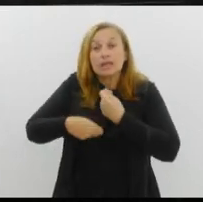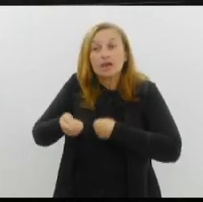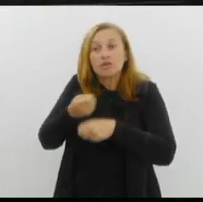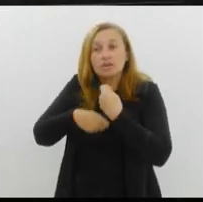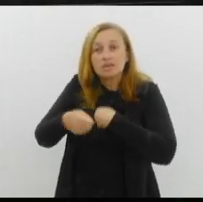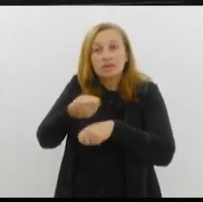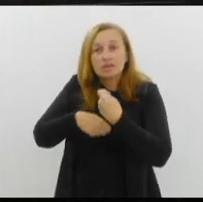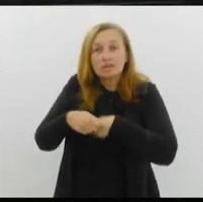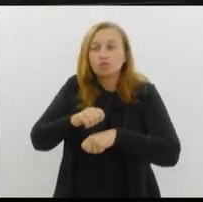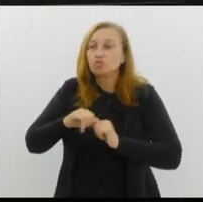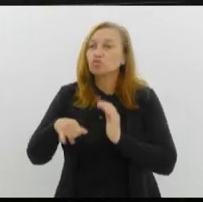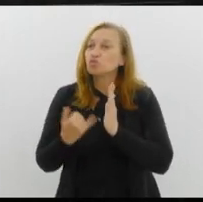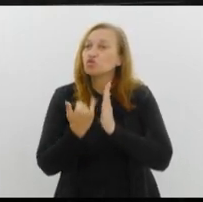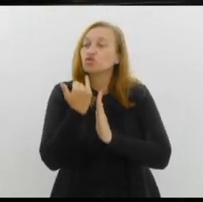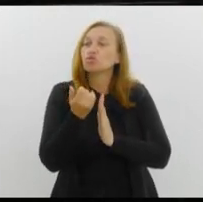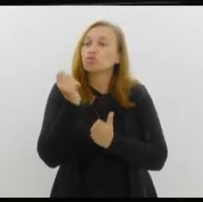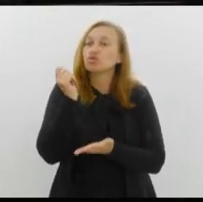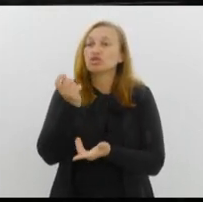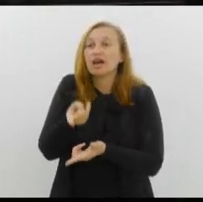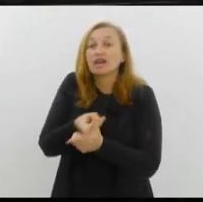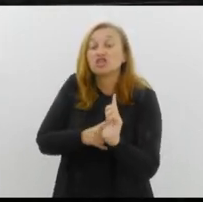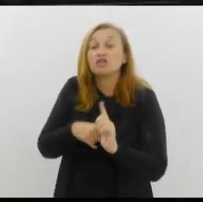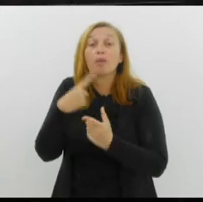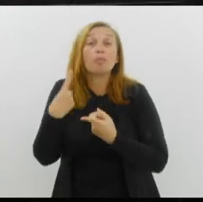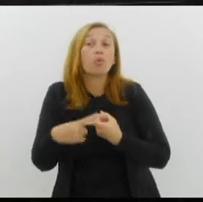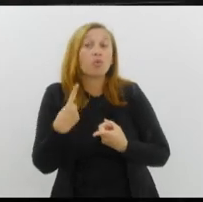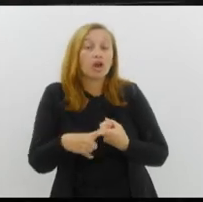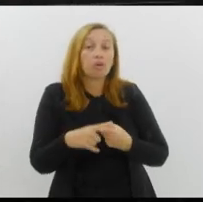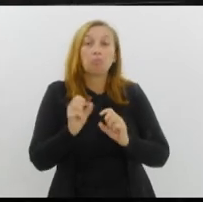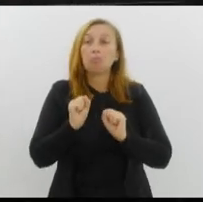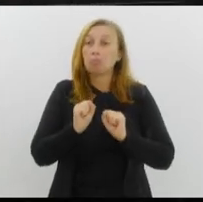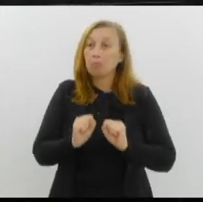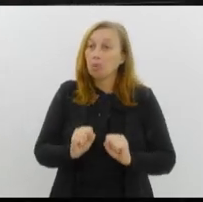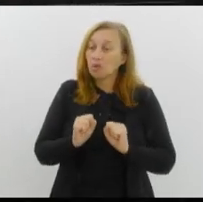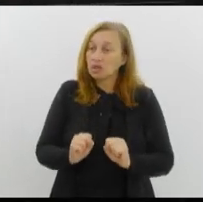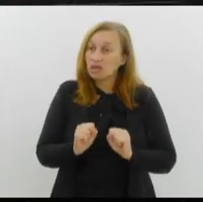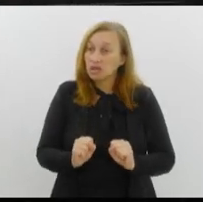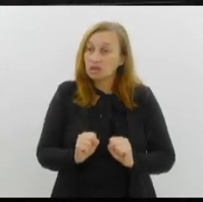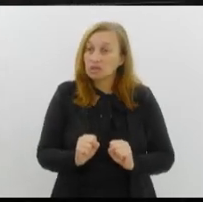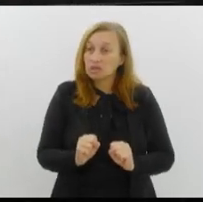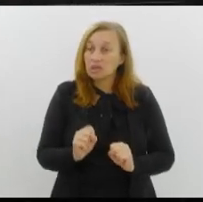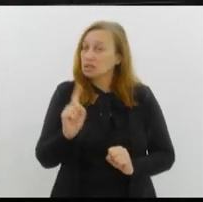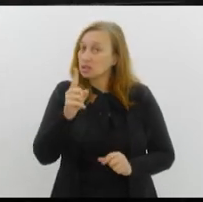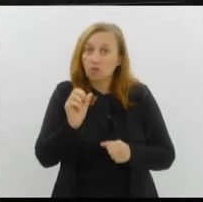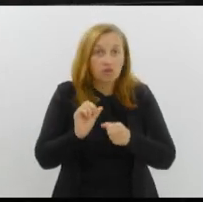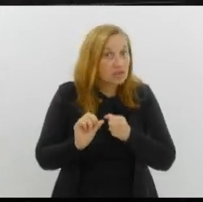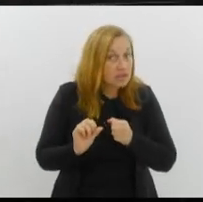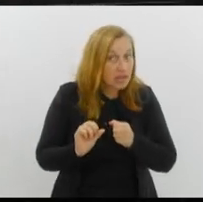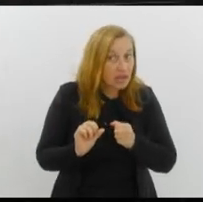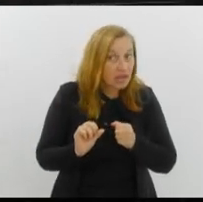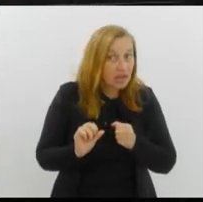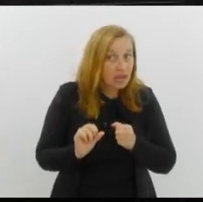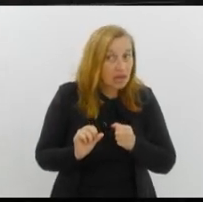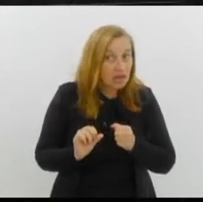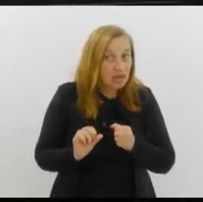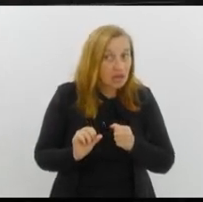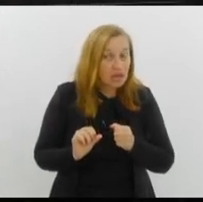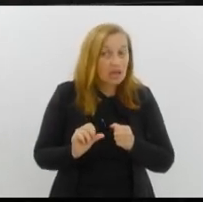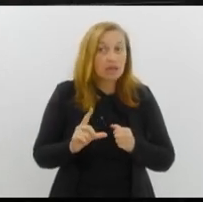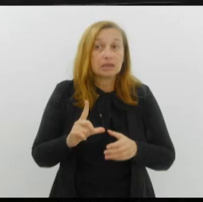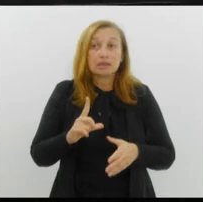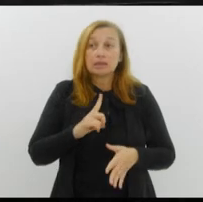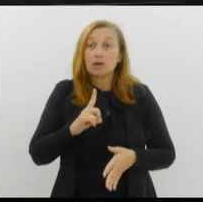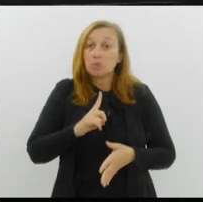da dívida, porque poderíamos, se não o fizermos, termos um